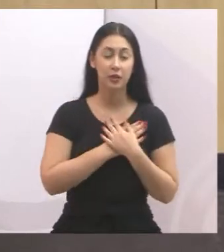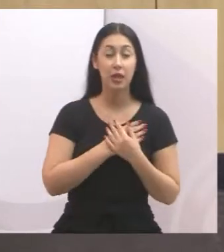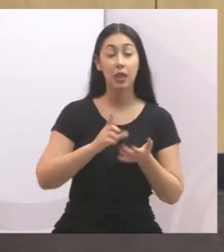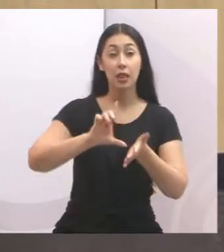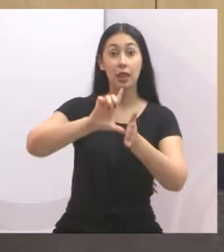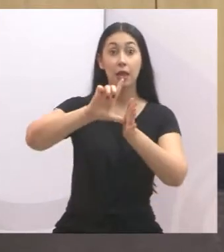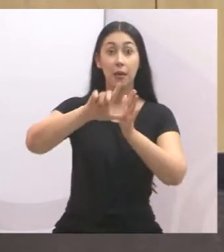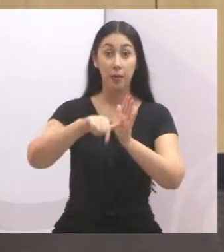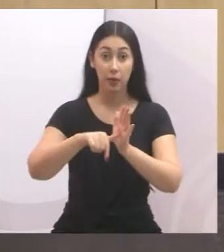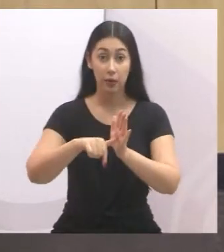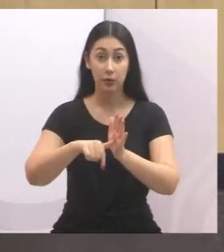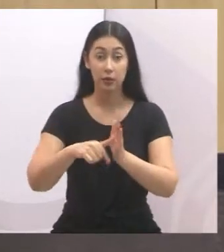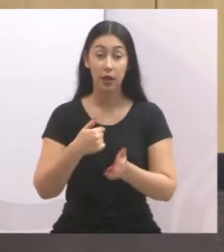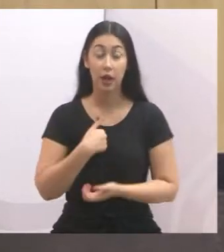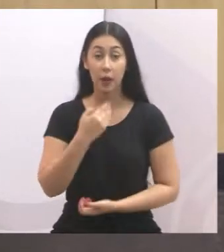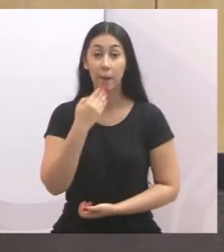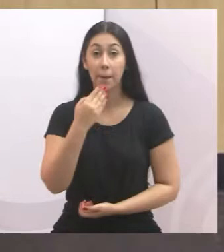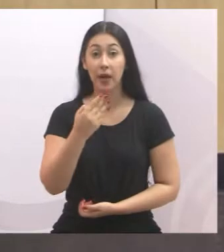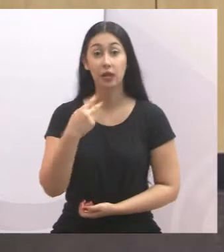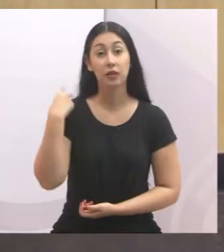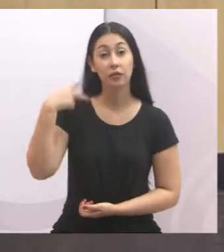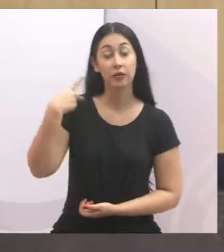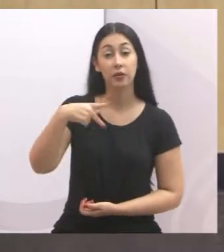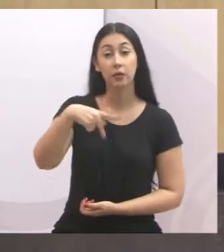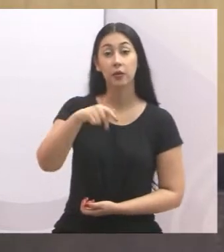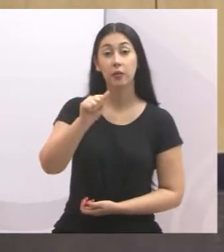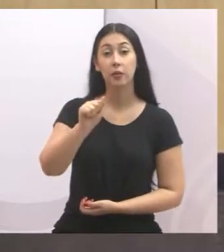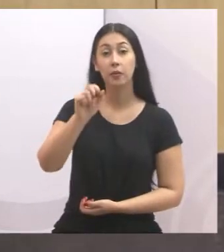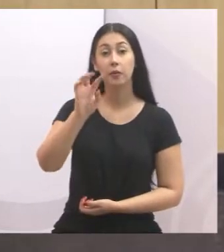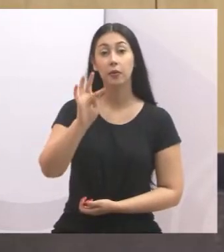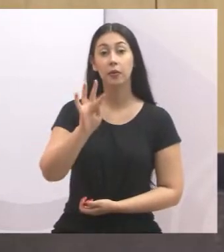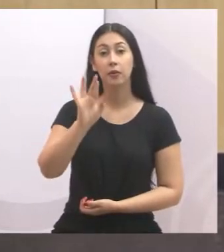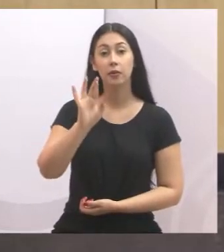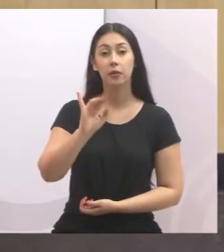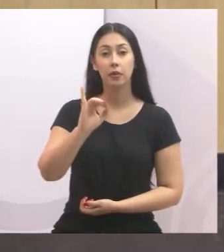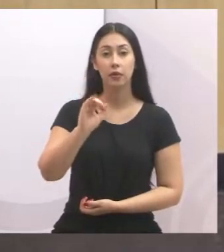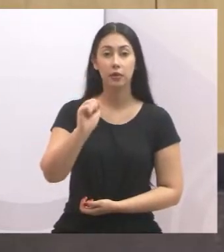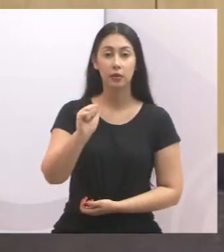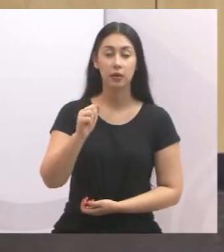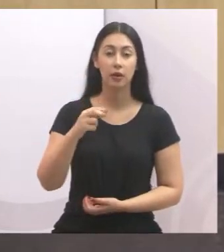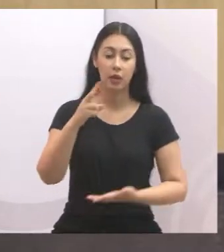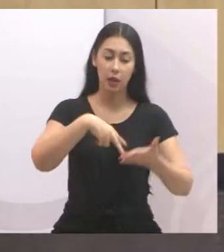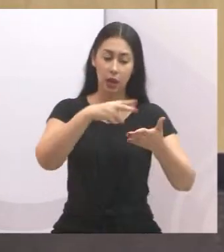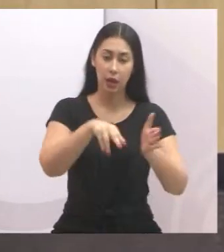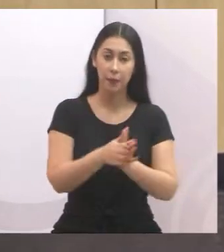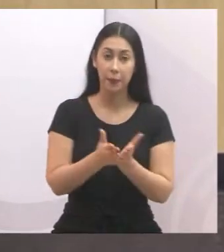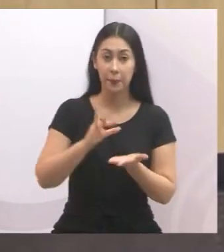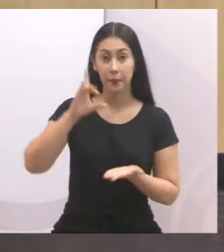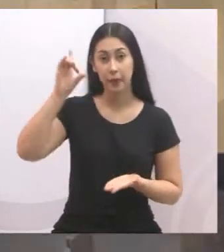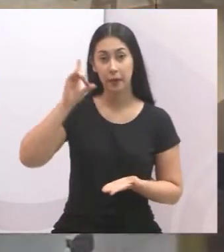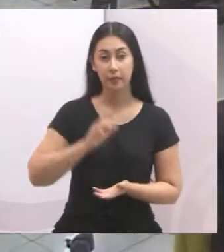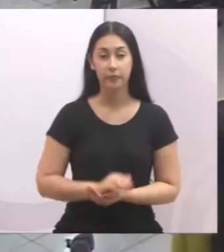por gentileza, solicito à vereadora Patrícia Juliane que proceda à leitura de um trecho da Bíblia.